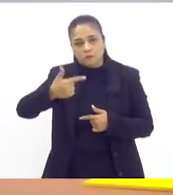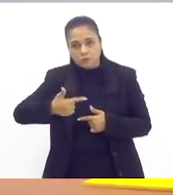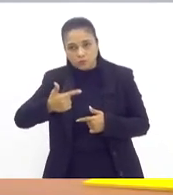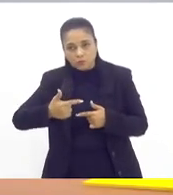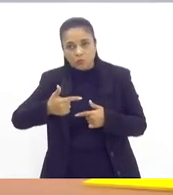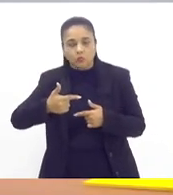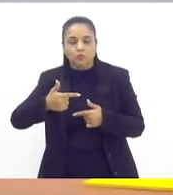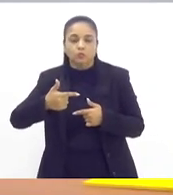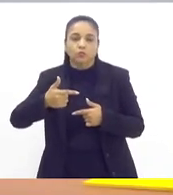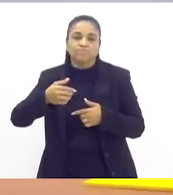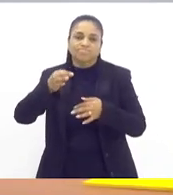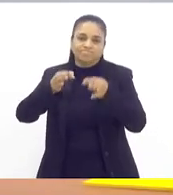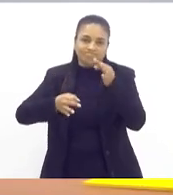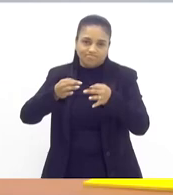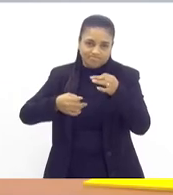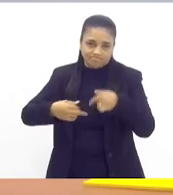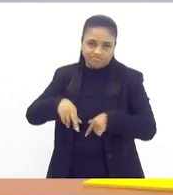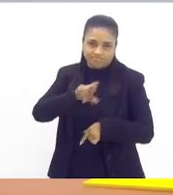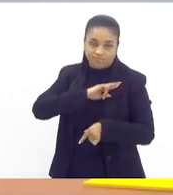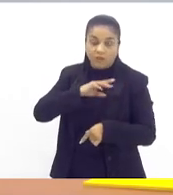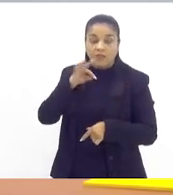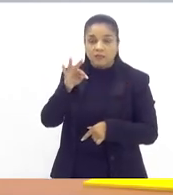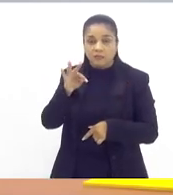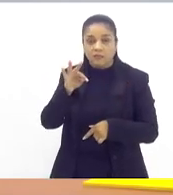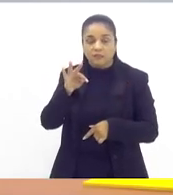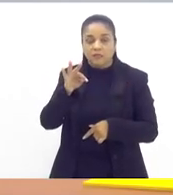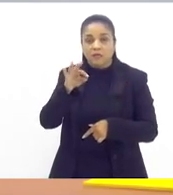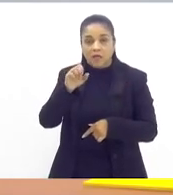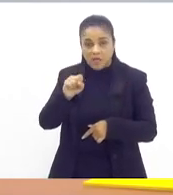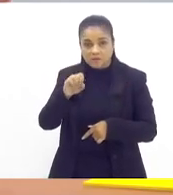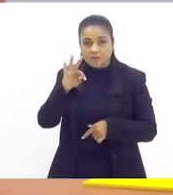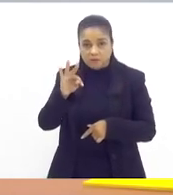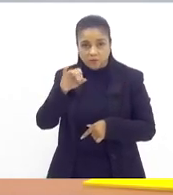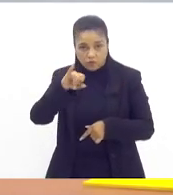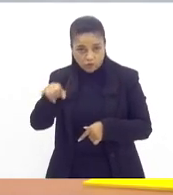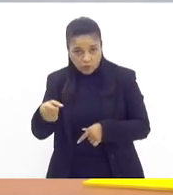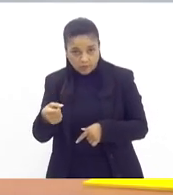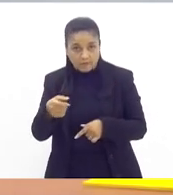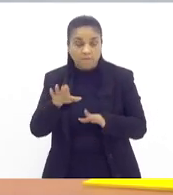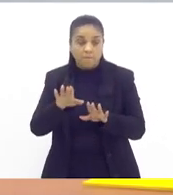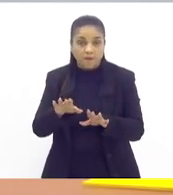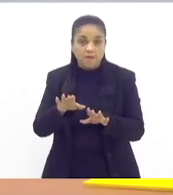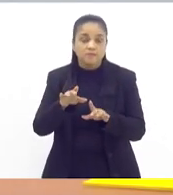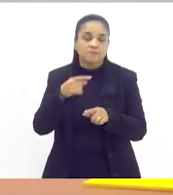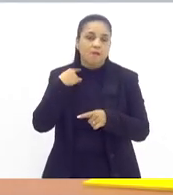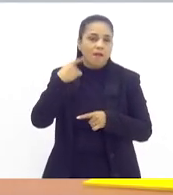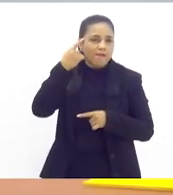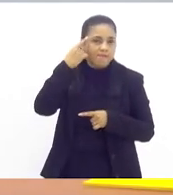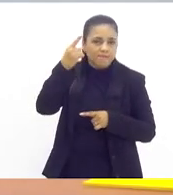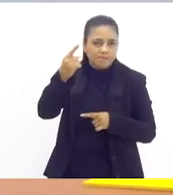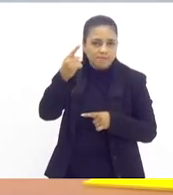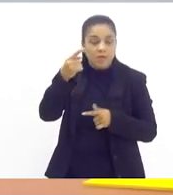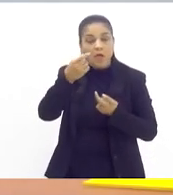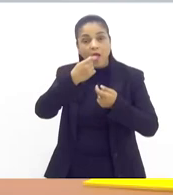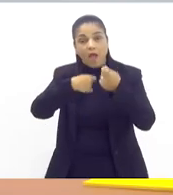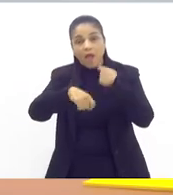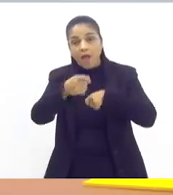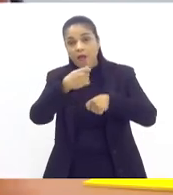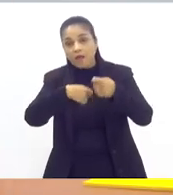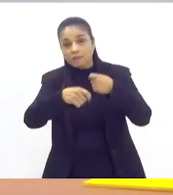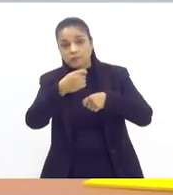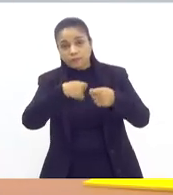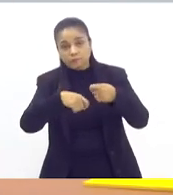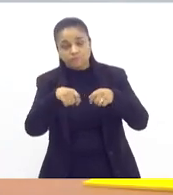divergência de interpretação no STJ, mas a ideia é que no administrativo tenha